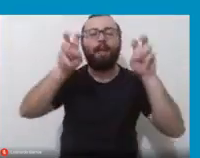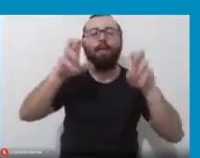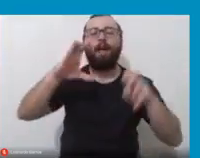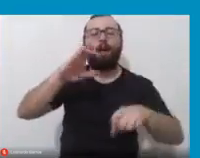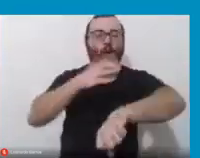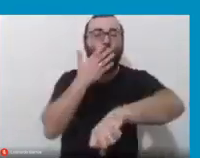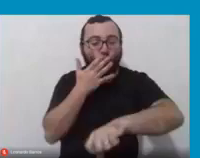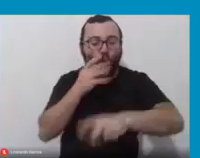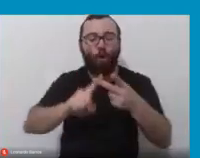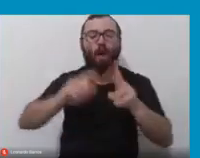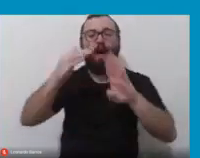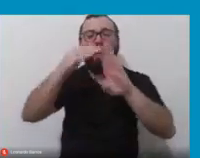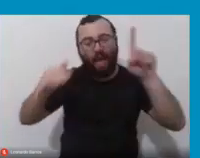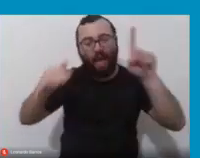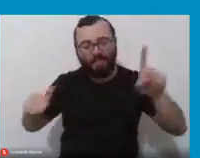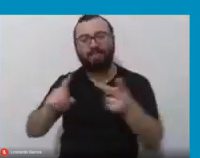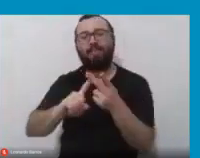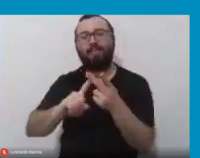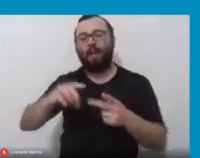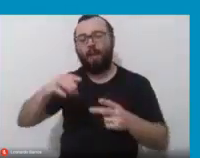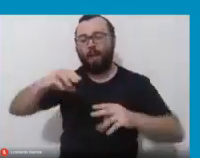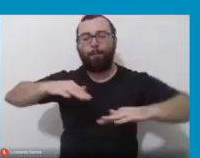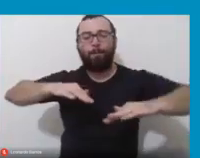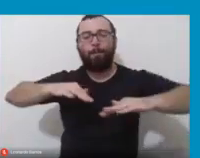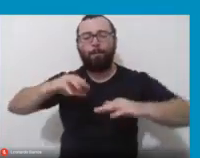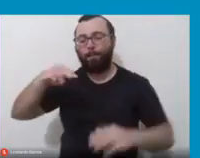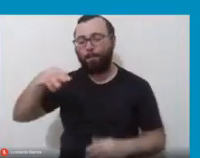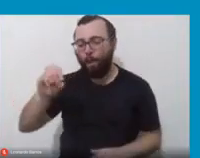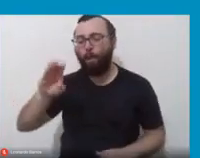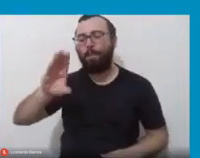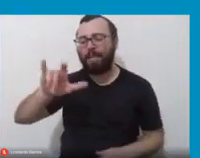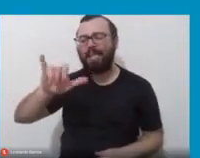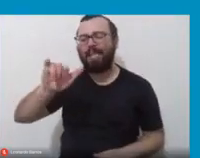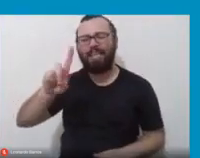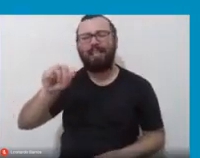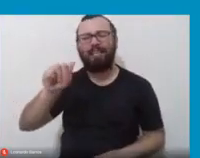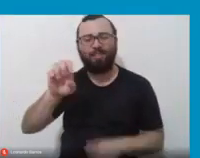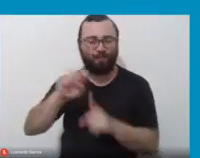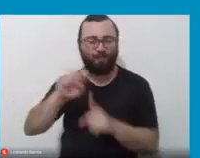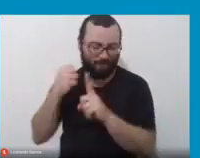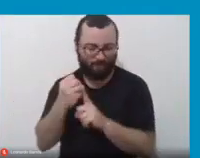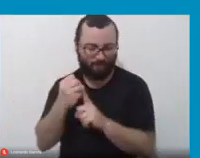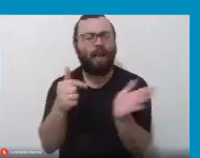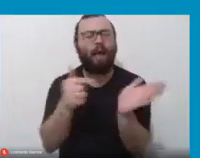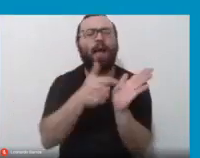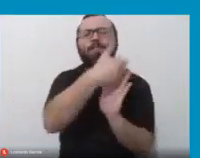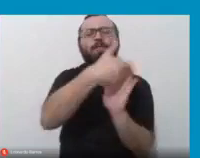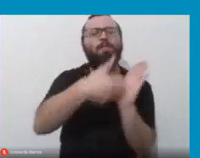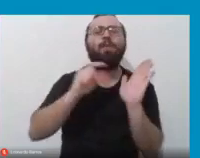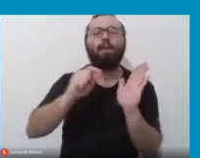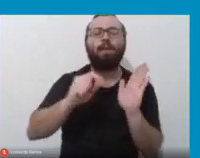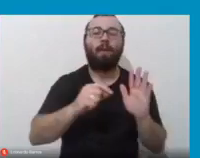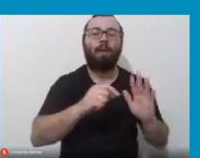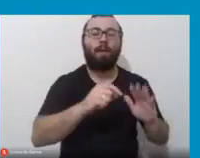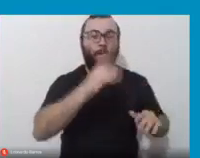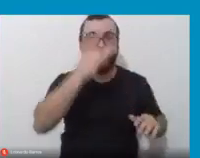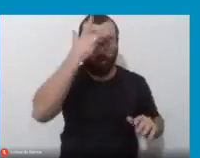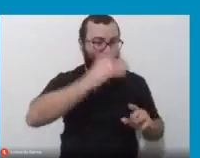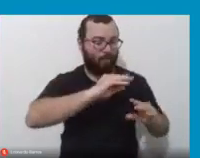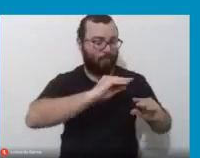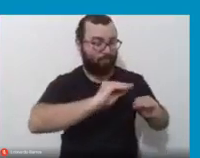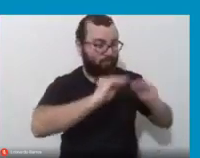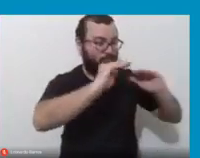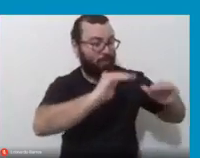Social. E nesse artigo, o que eu mostro lá é o seguinte, que as chances de mobilidade dos mais pobres são ruins